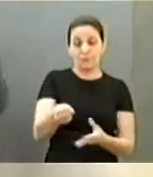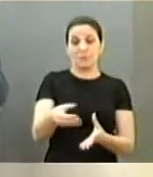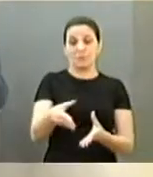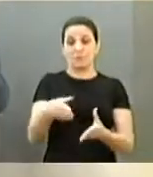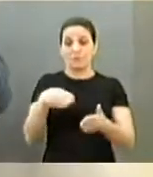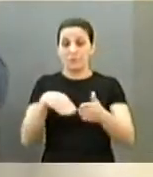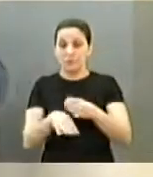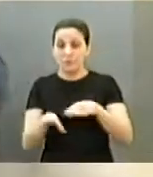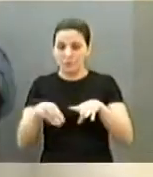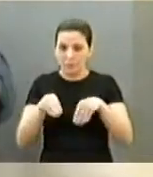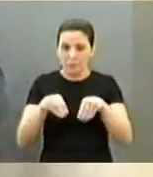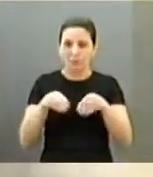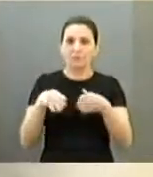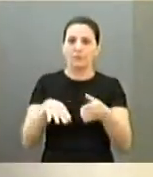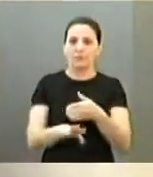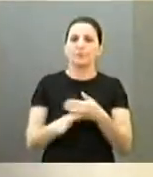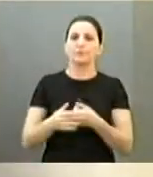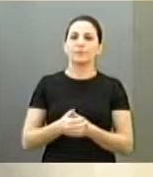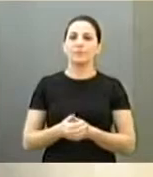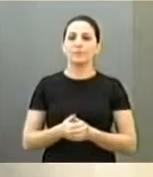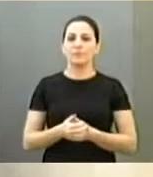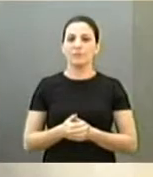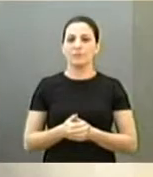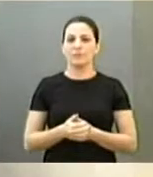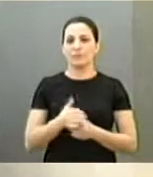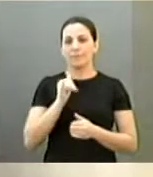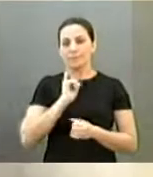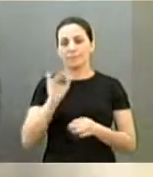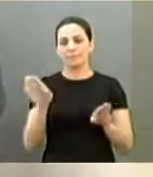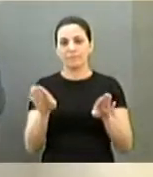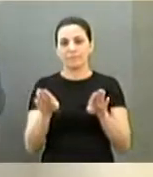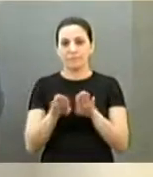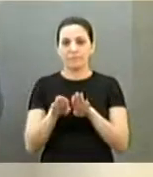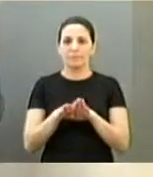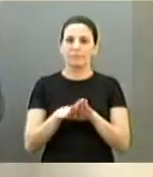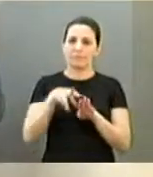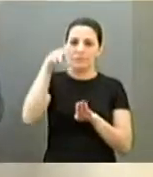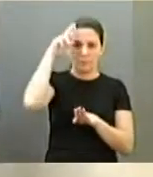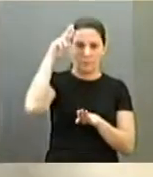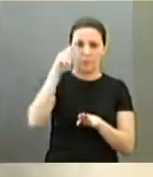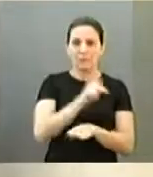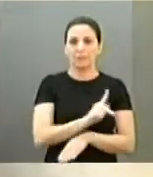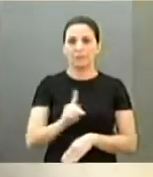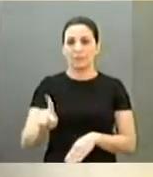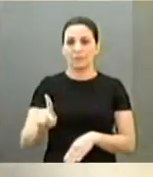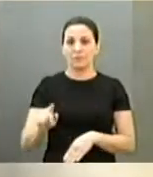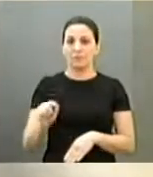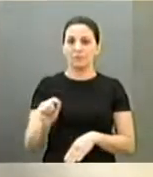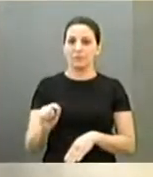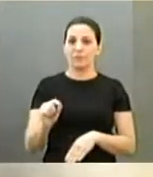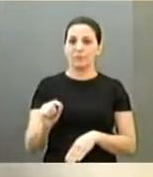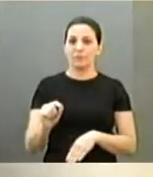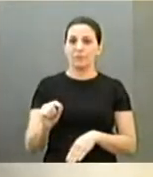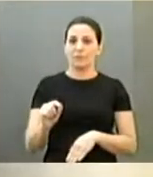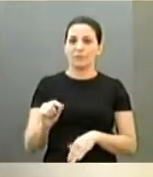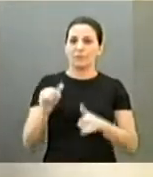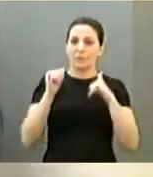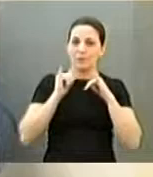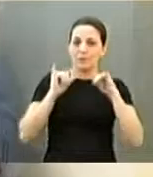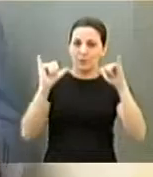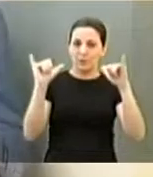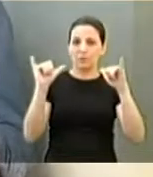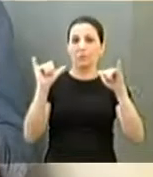etc. e tal. Quero dizer também, senhor presidente, que eu vi uma matéria no Sim